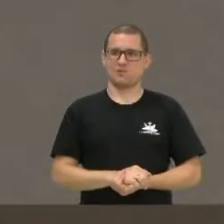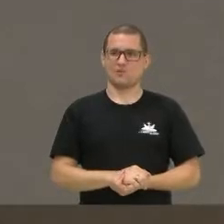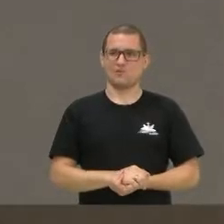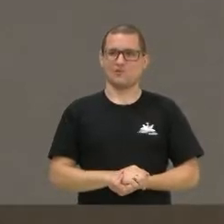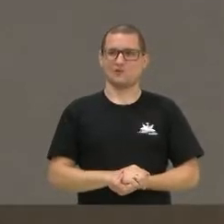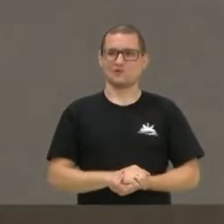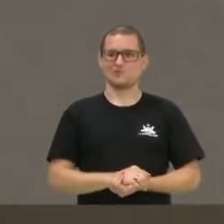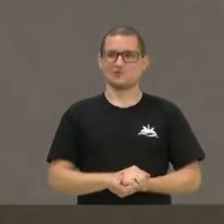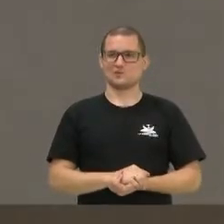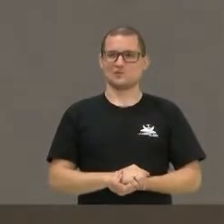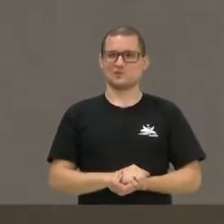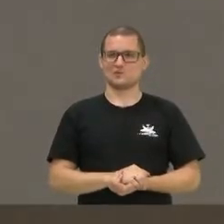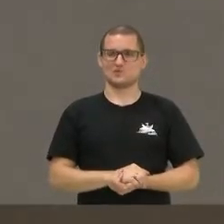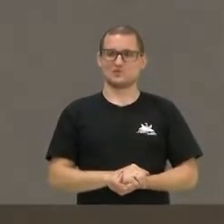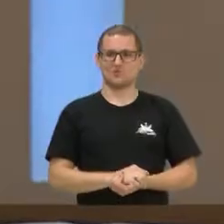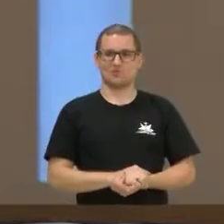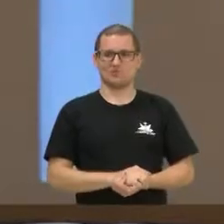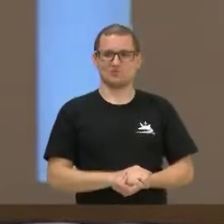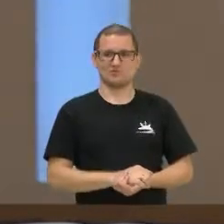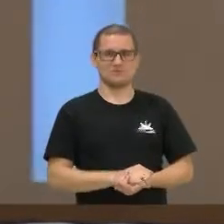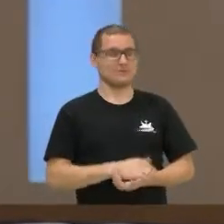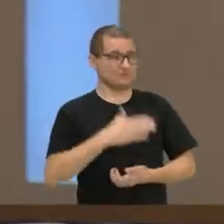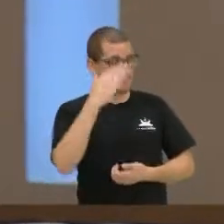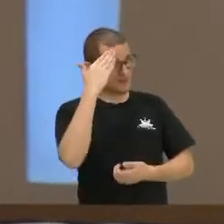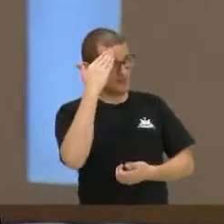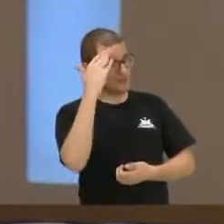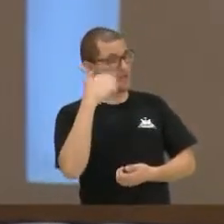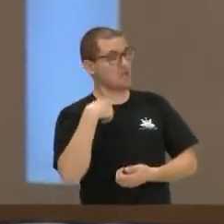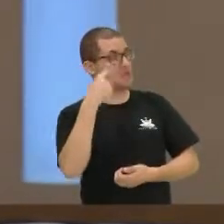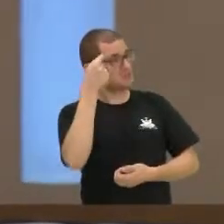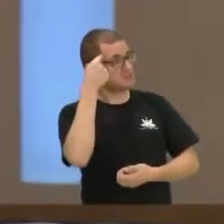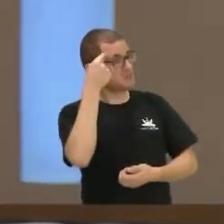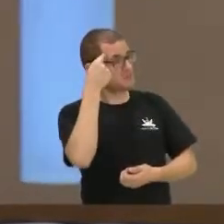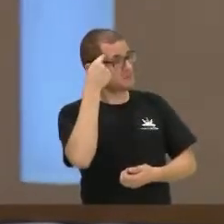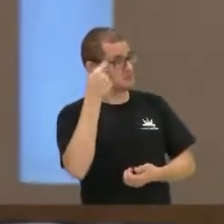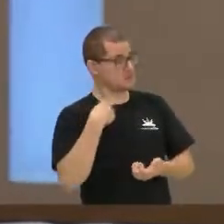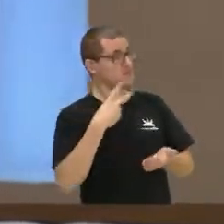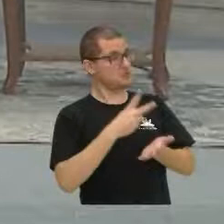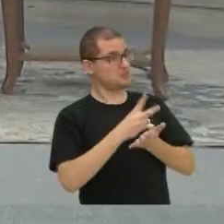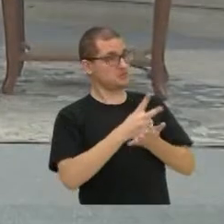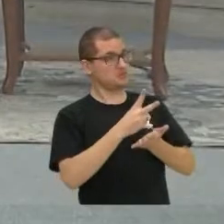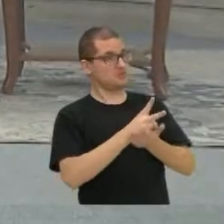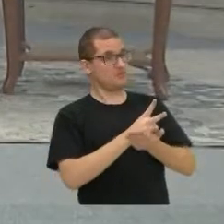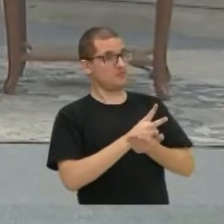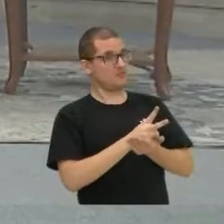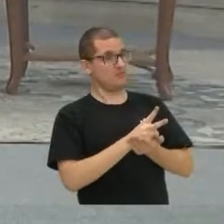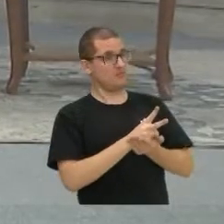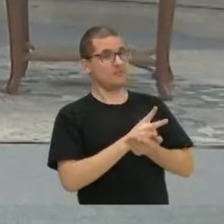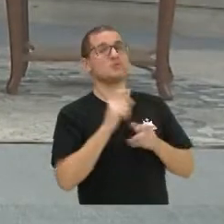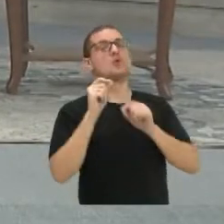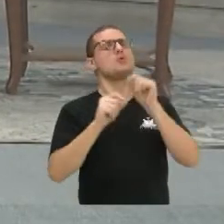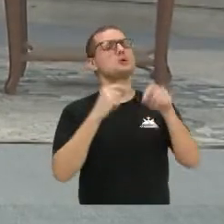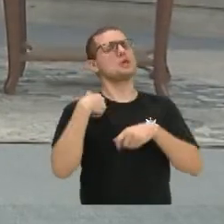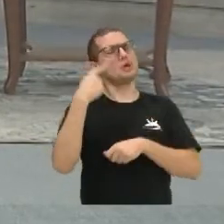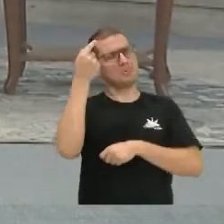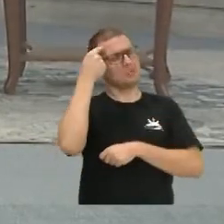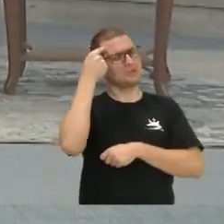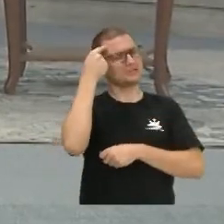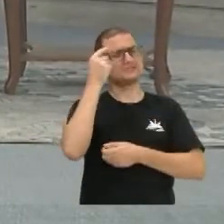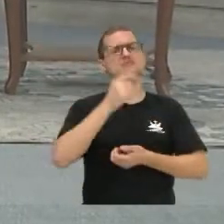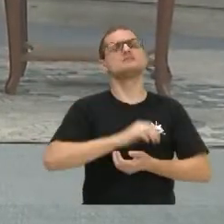estava ali interpretação de sabe que eu estava pensando e ia continuar eu e o que eu pensava